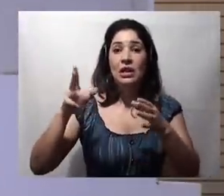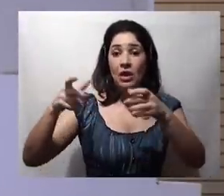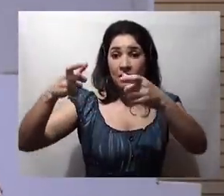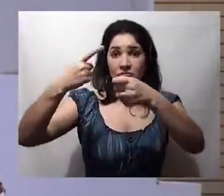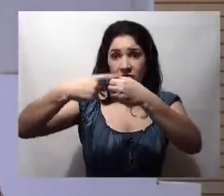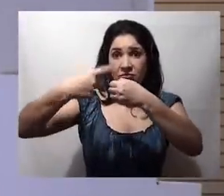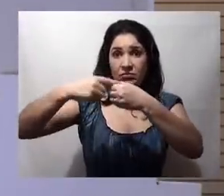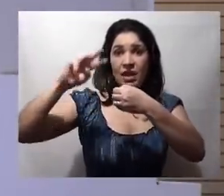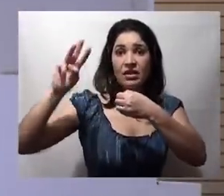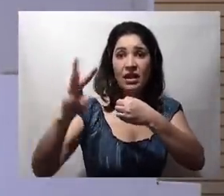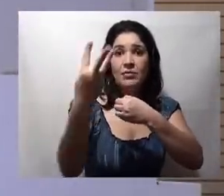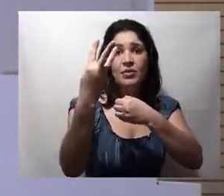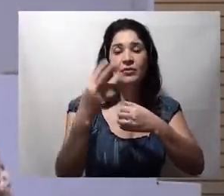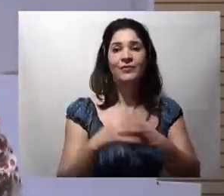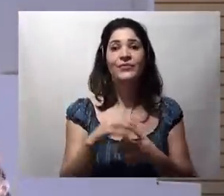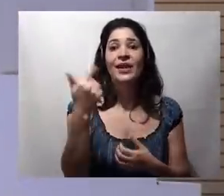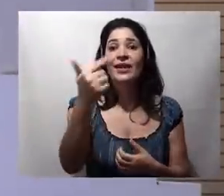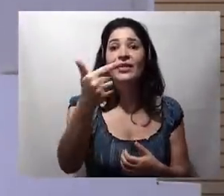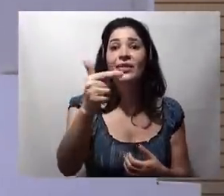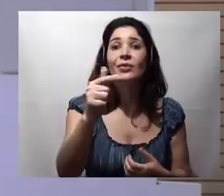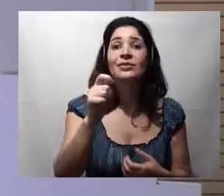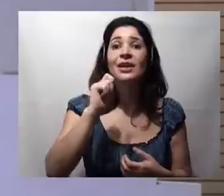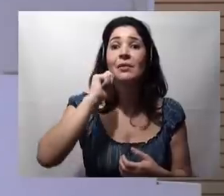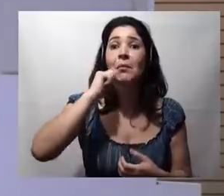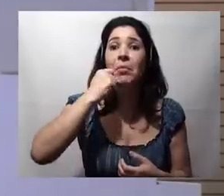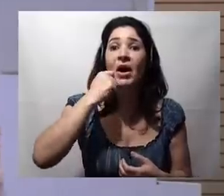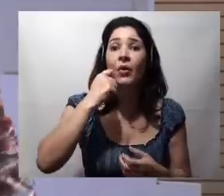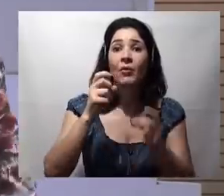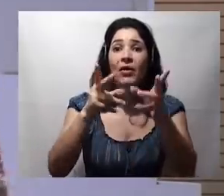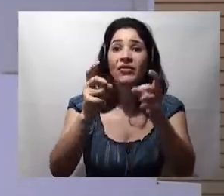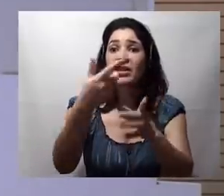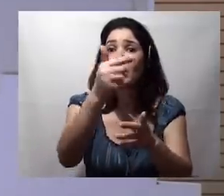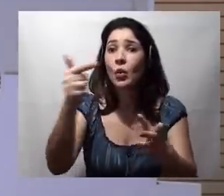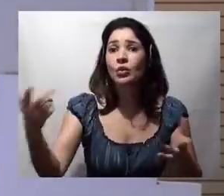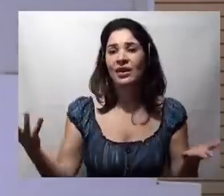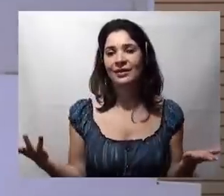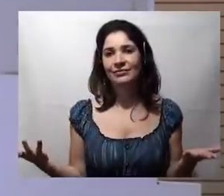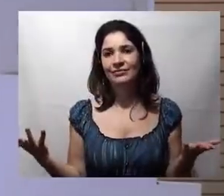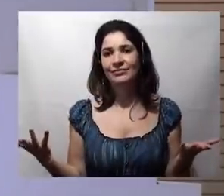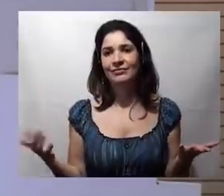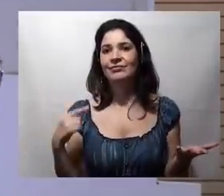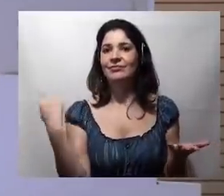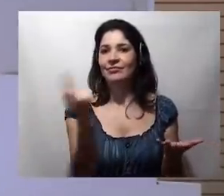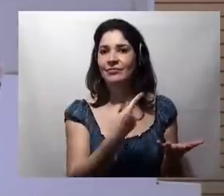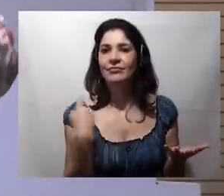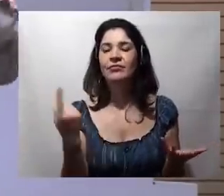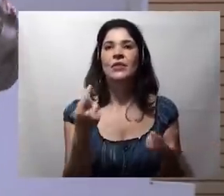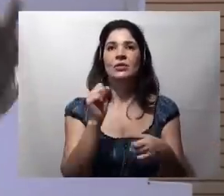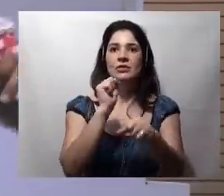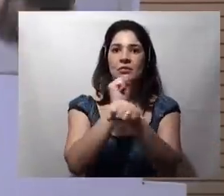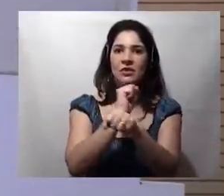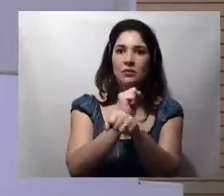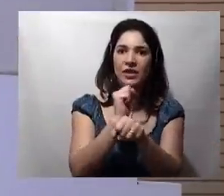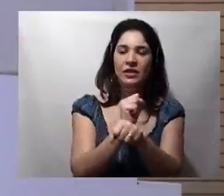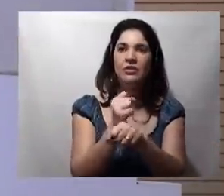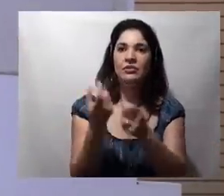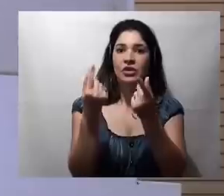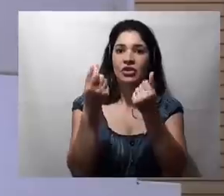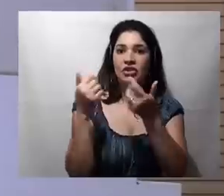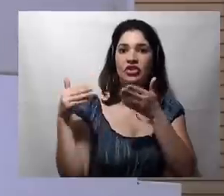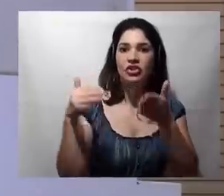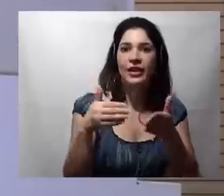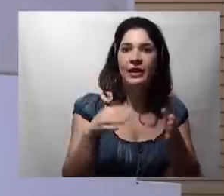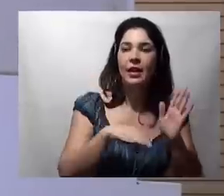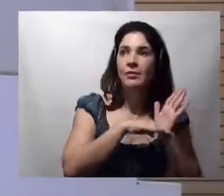pessoas não tem uma padaria eu conversei lá semana passada nós estamos esperando um orçamento para